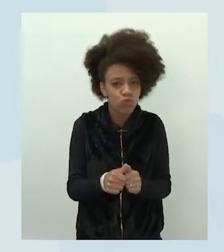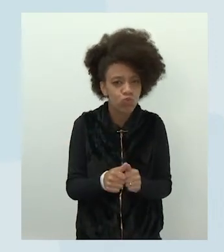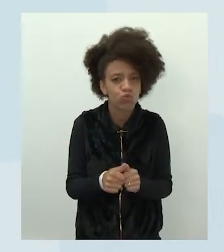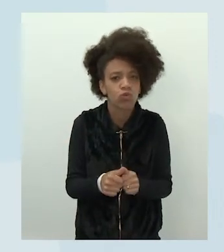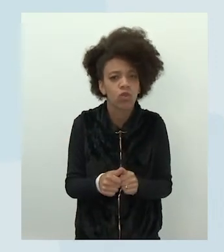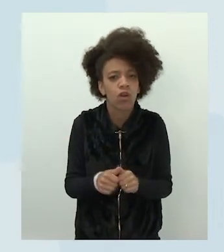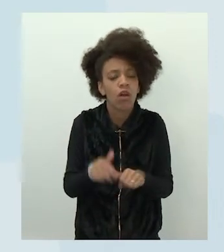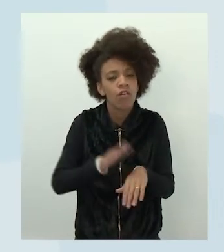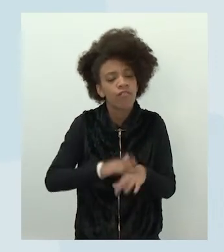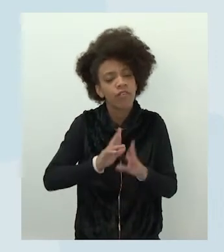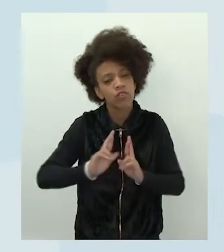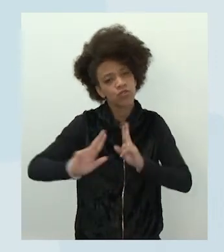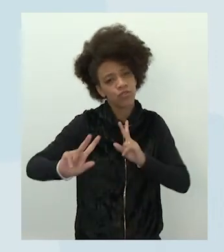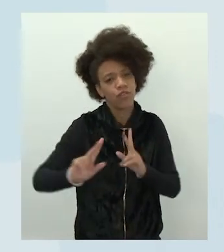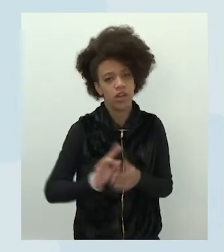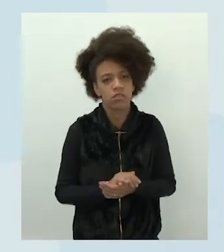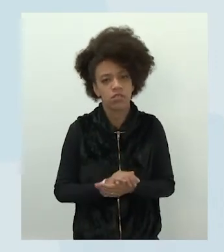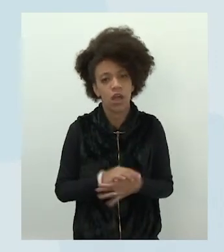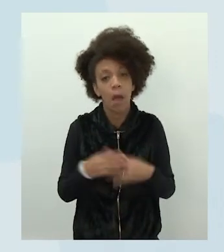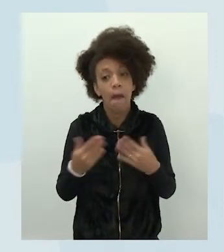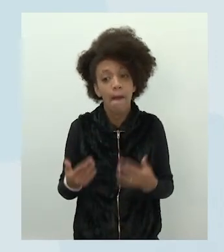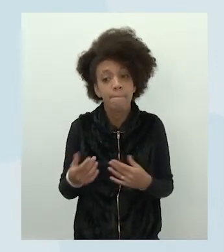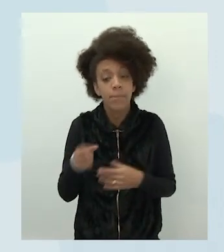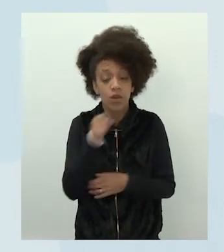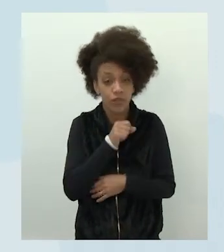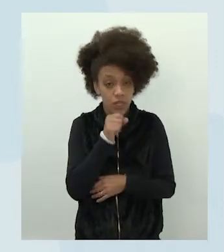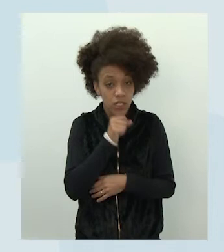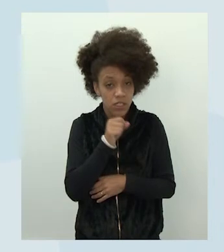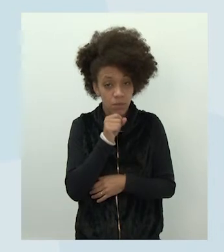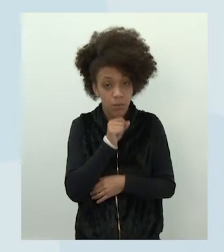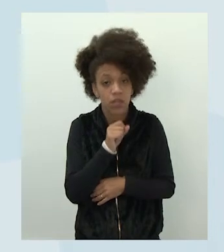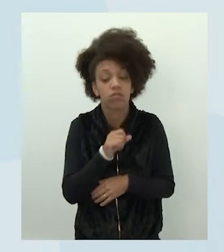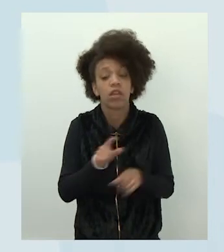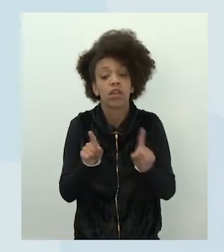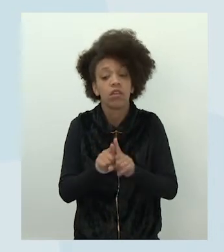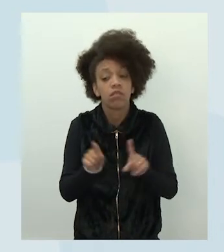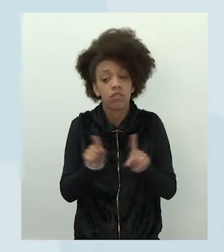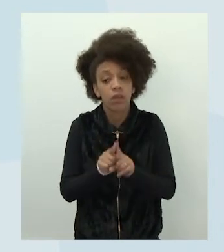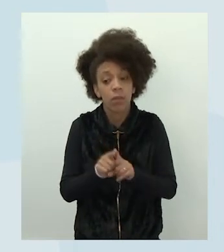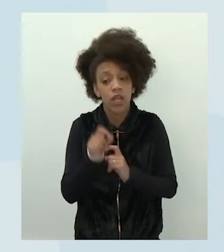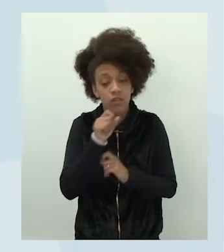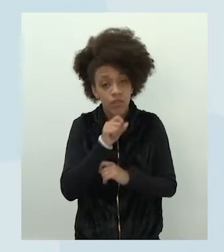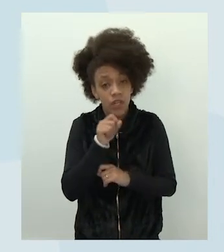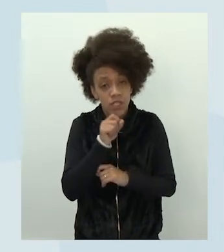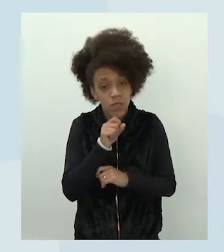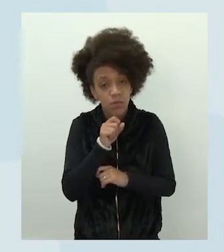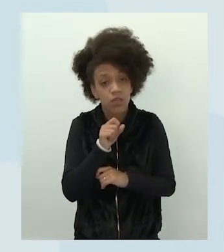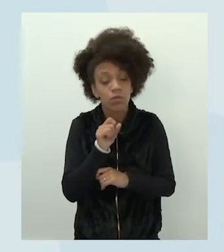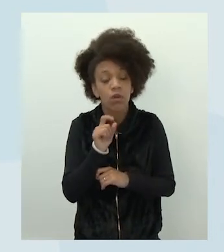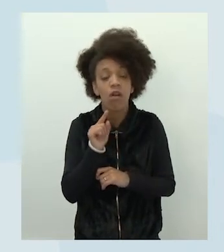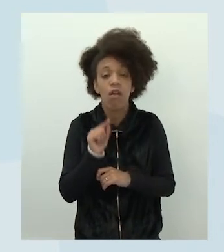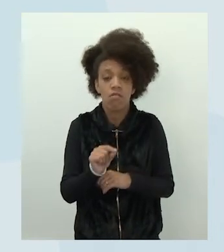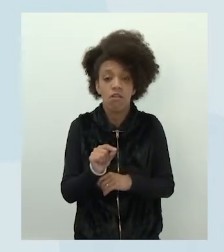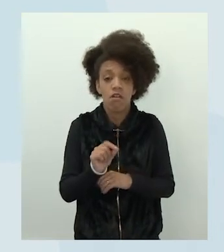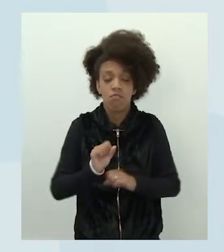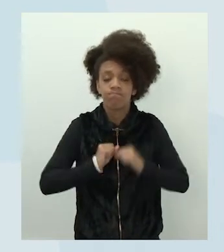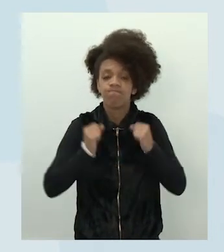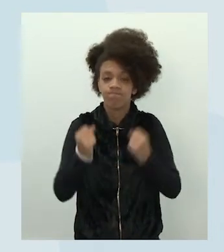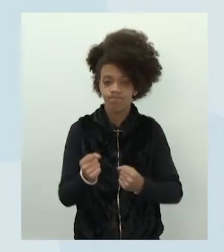faz diferença para o envelhecimento e para que o envelhecimento seja